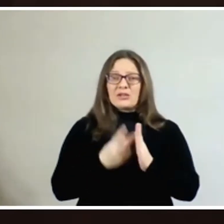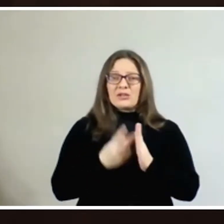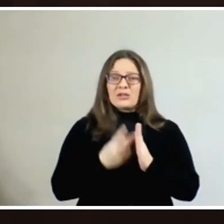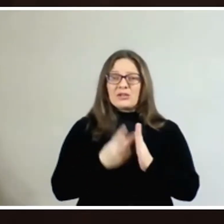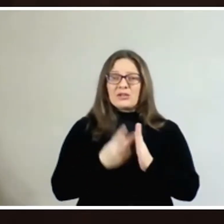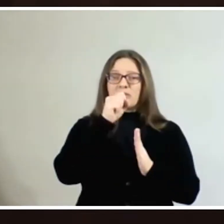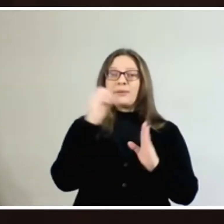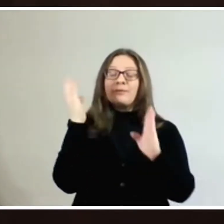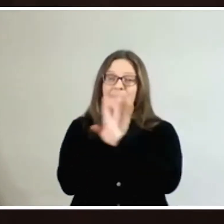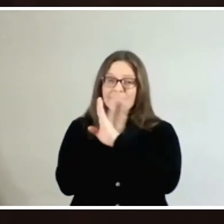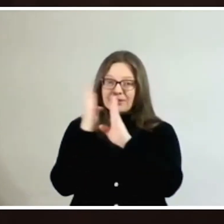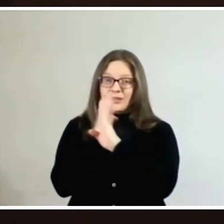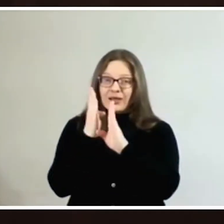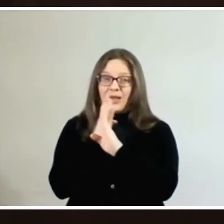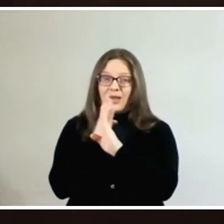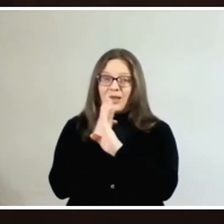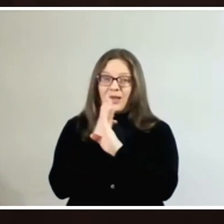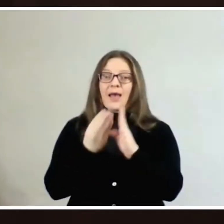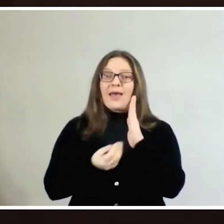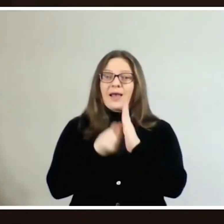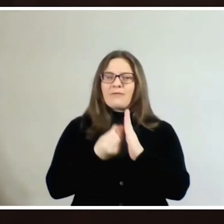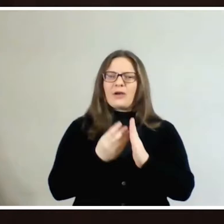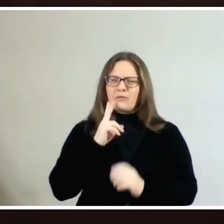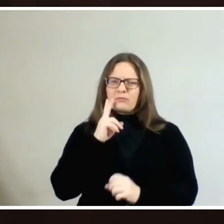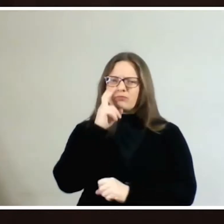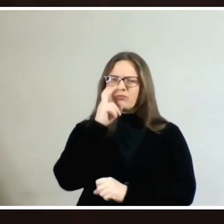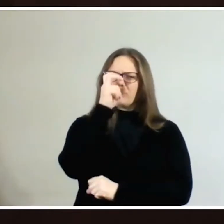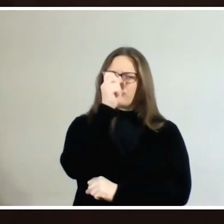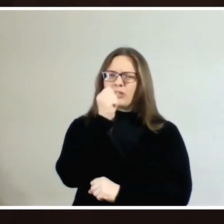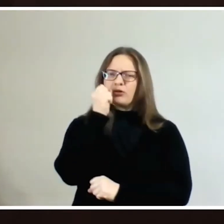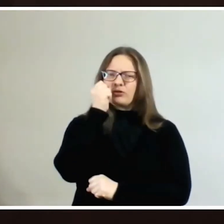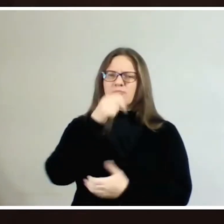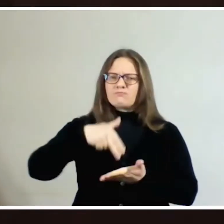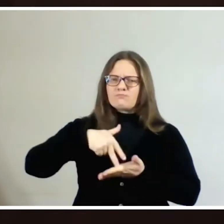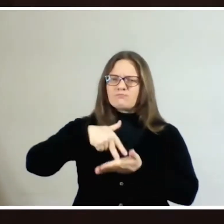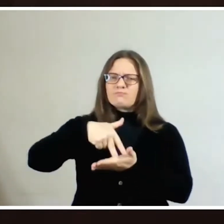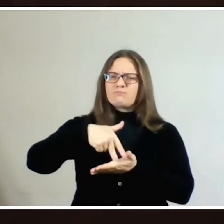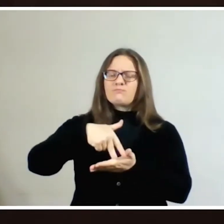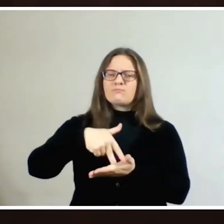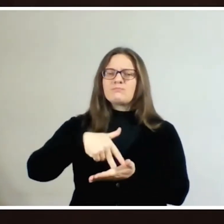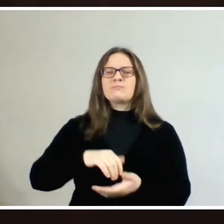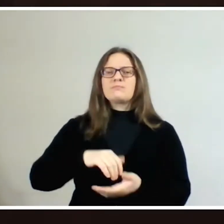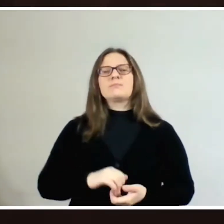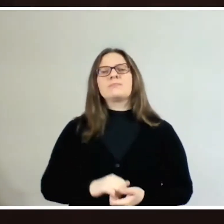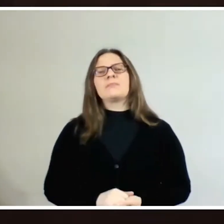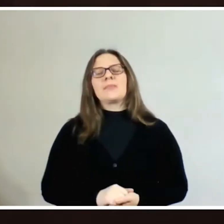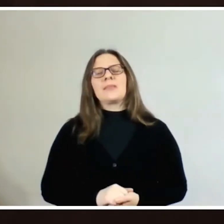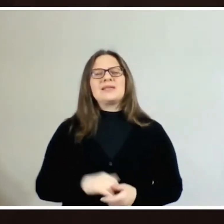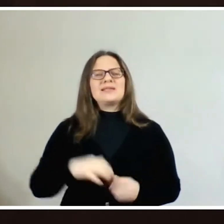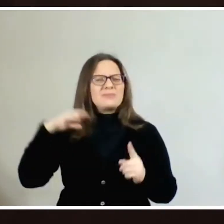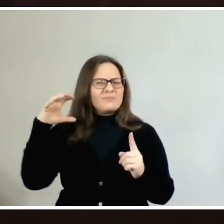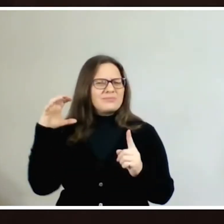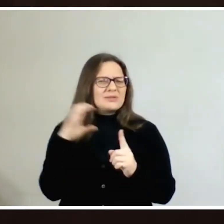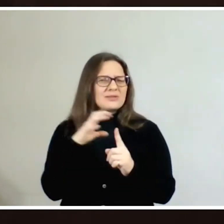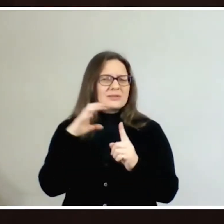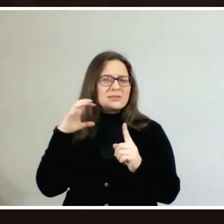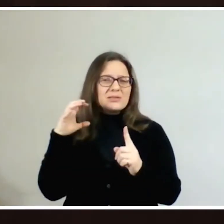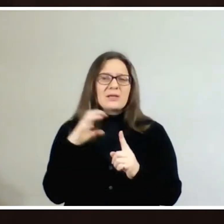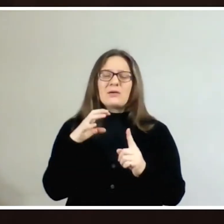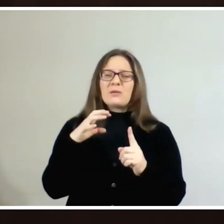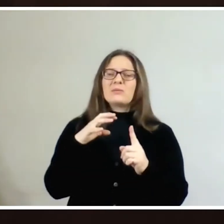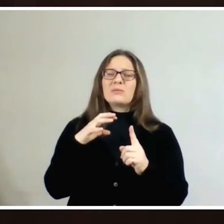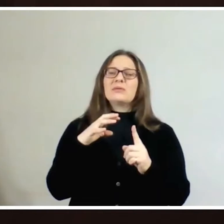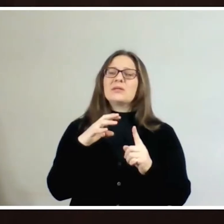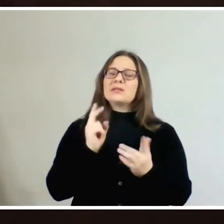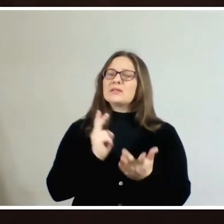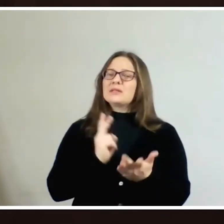essa pressão da perseguição, e depois sempre há um relaxamento, Pressão, relaxamento, isso fez com